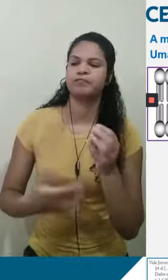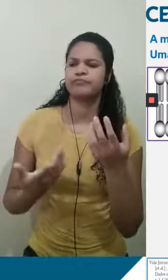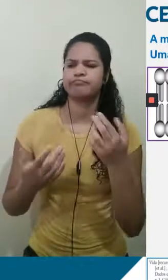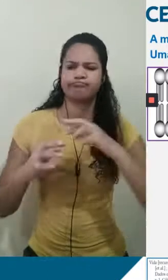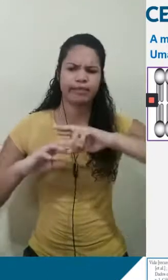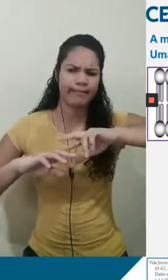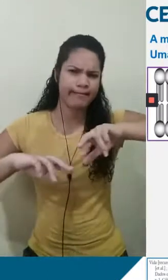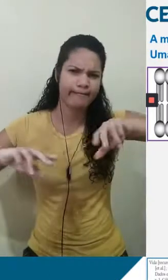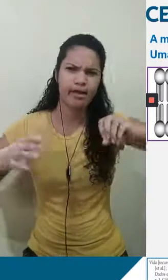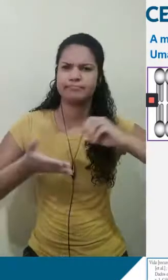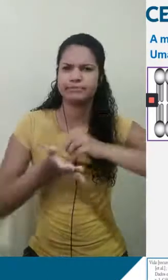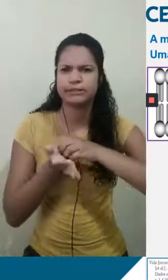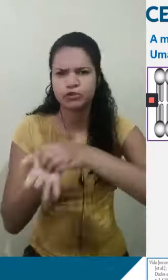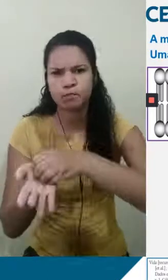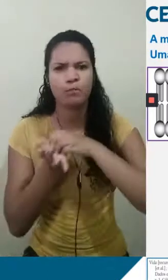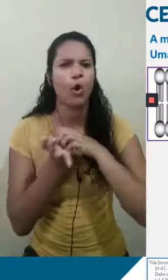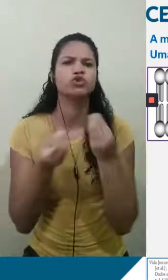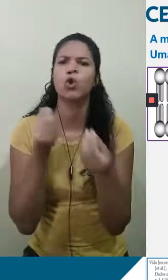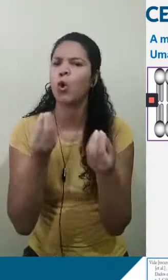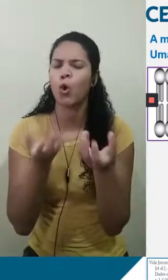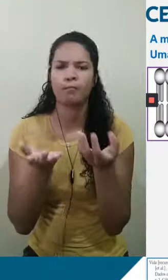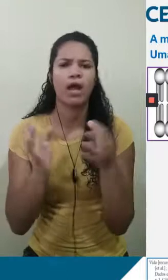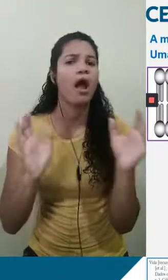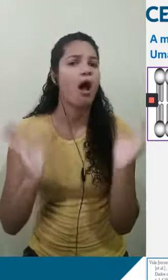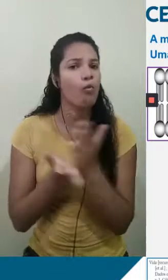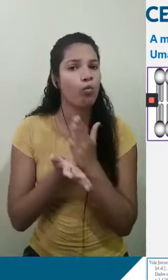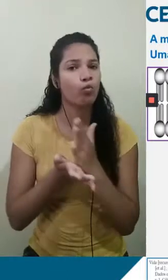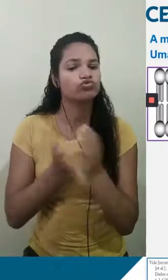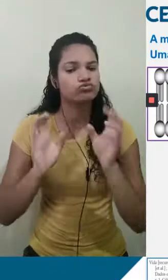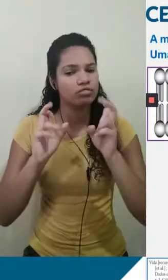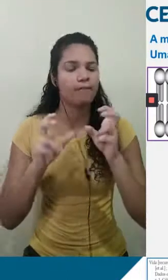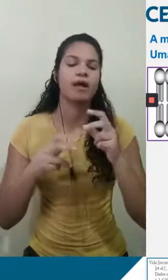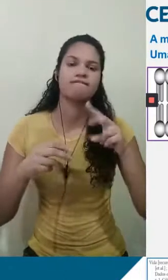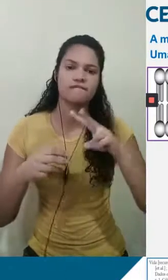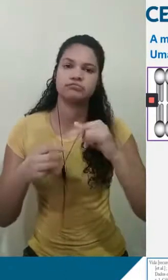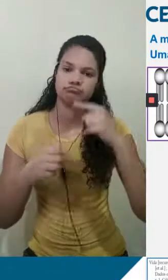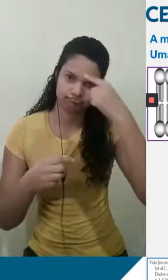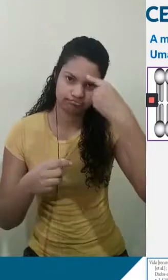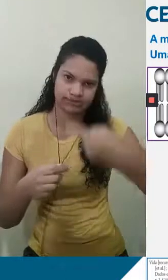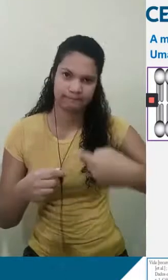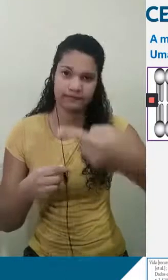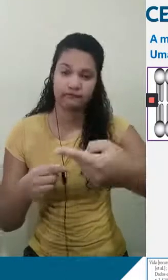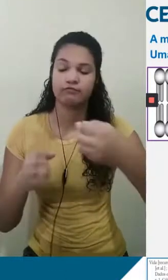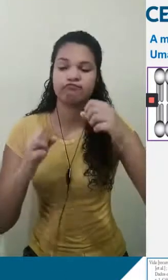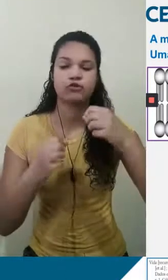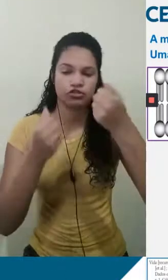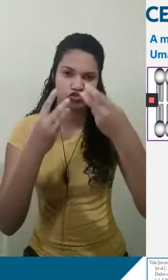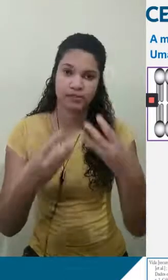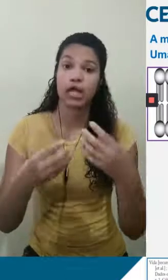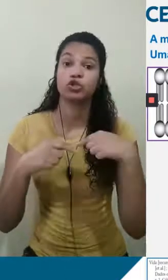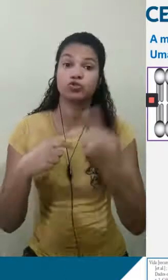aprofundar o detalhamento dos processos de transporte por meio da